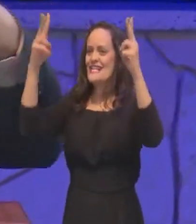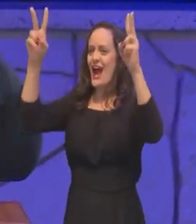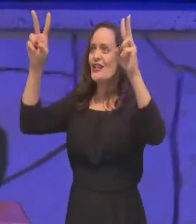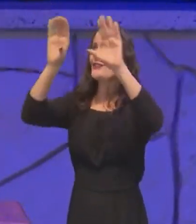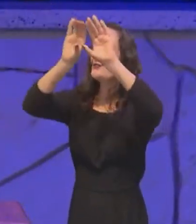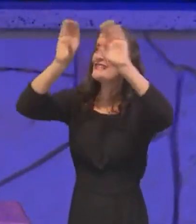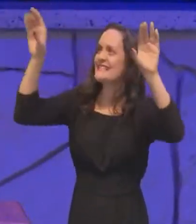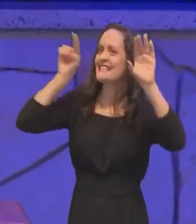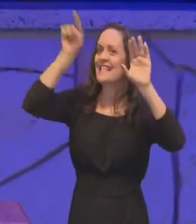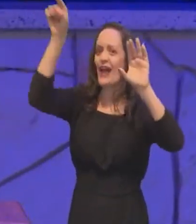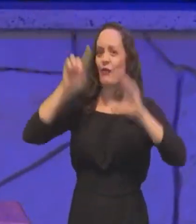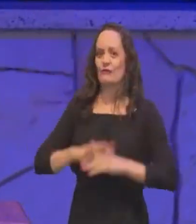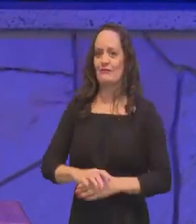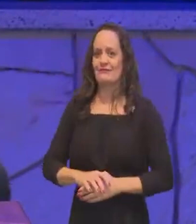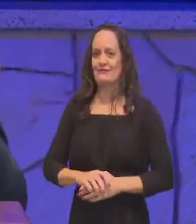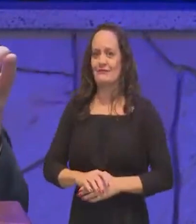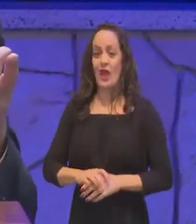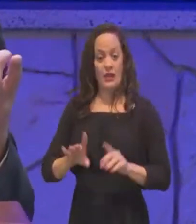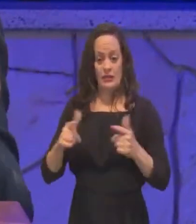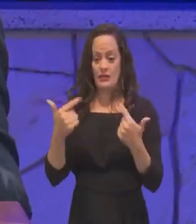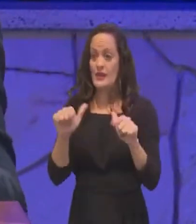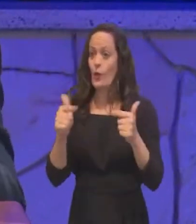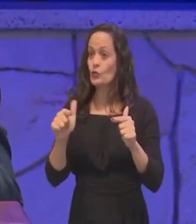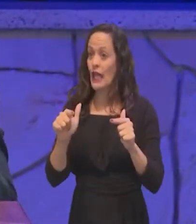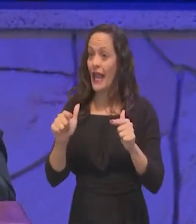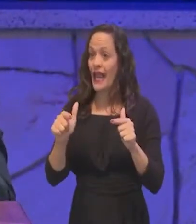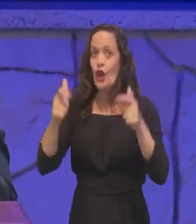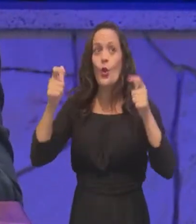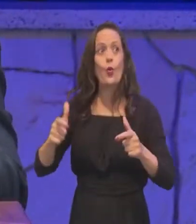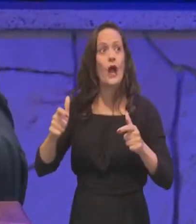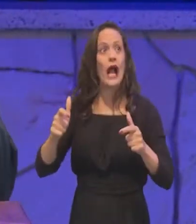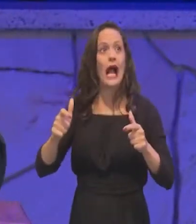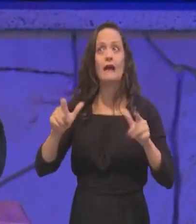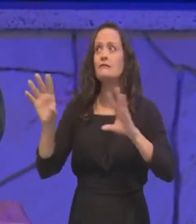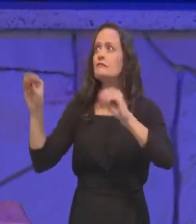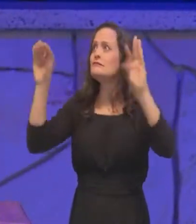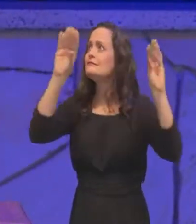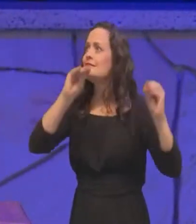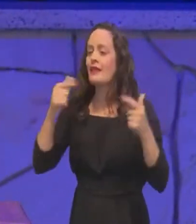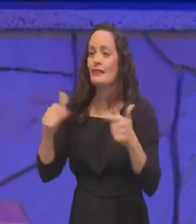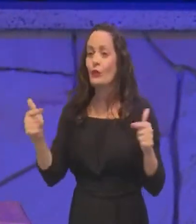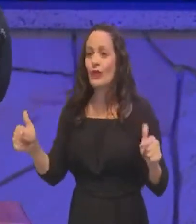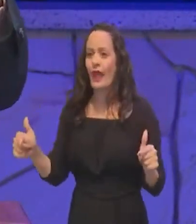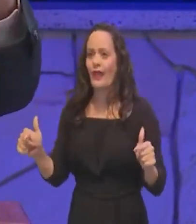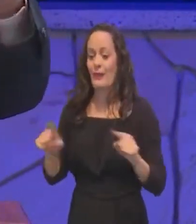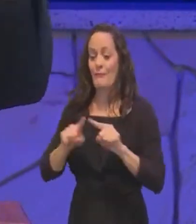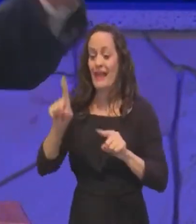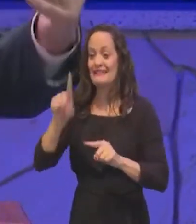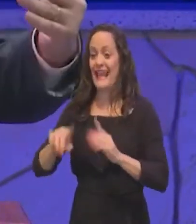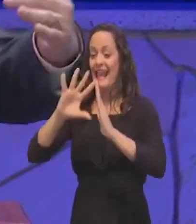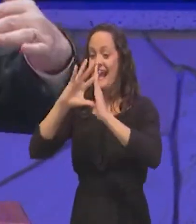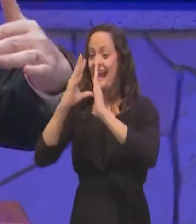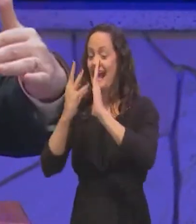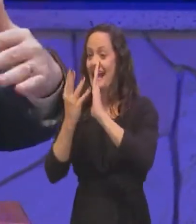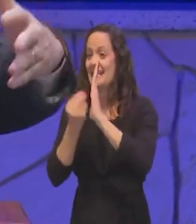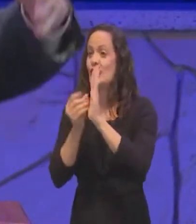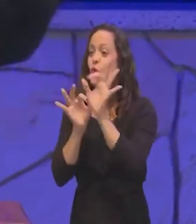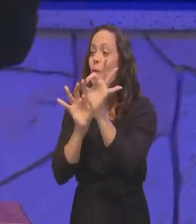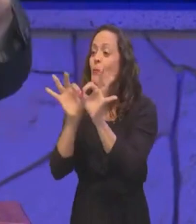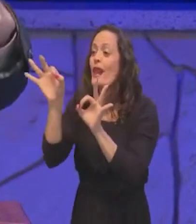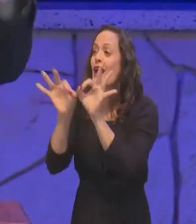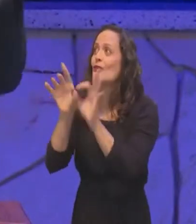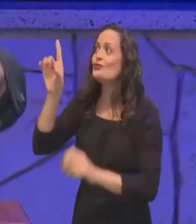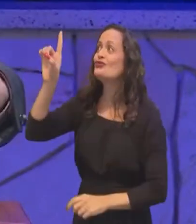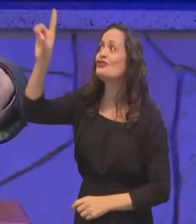não está dentro de um espaço físico. Essa igreja existe no plano de Deus,